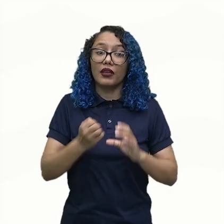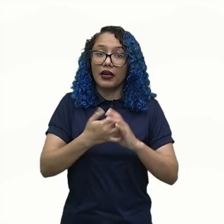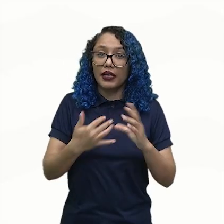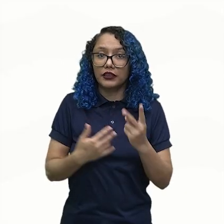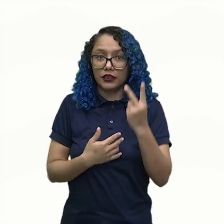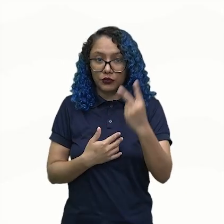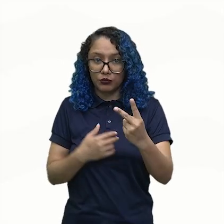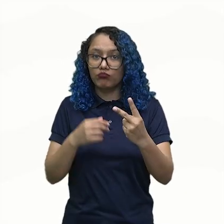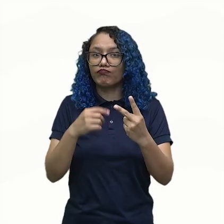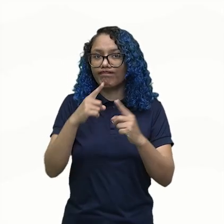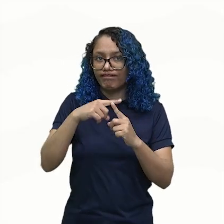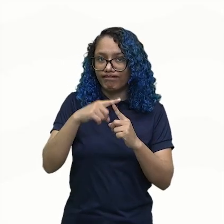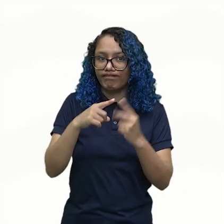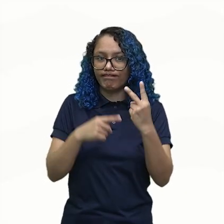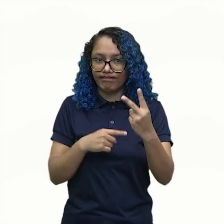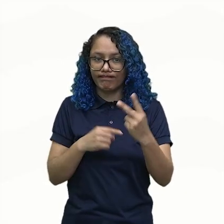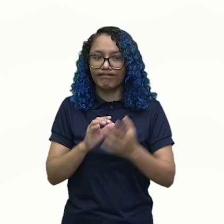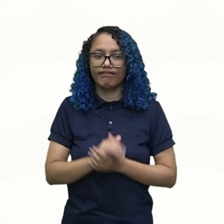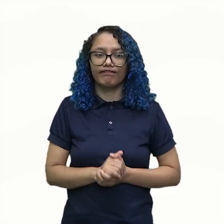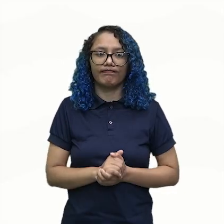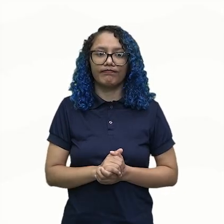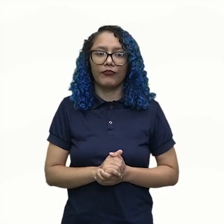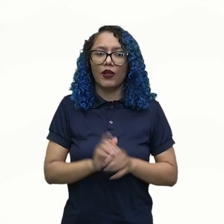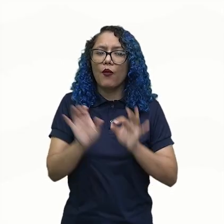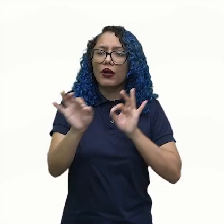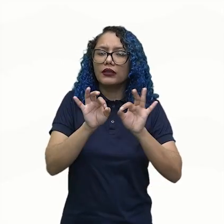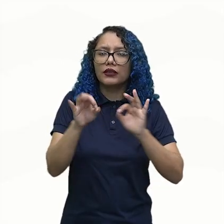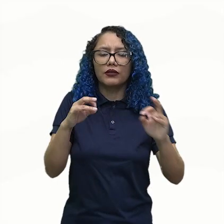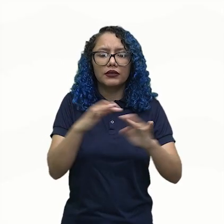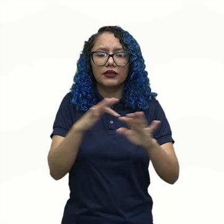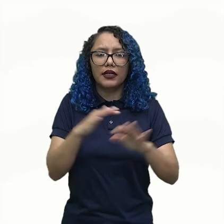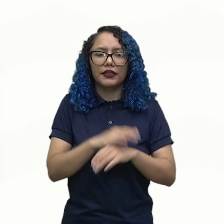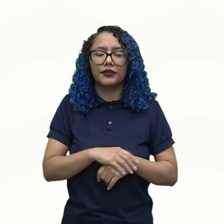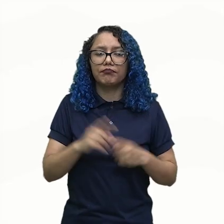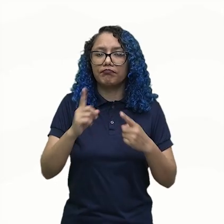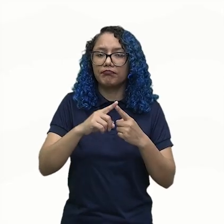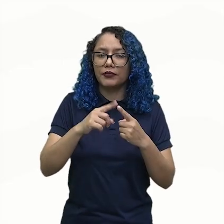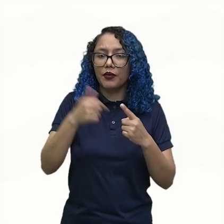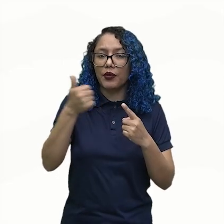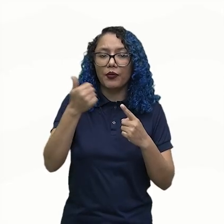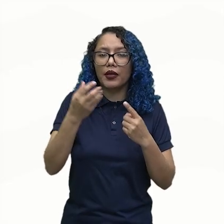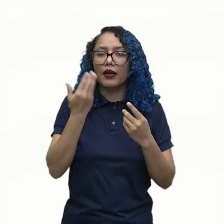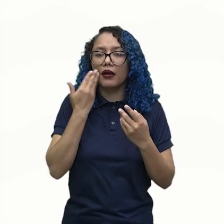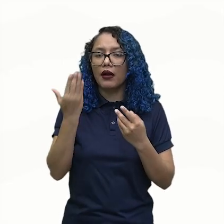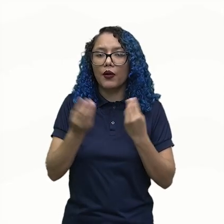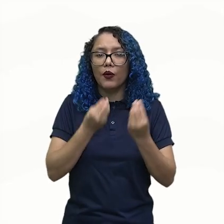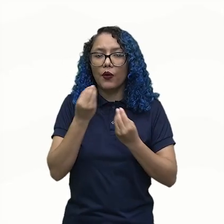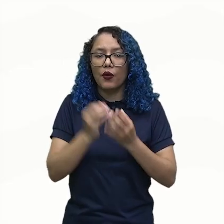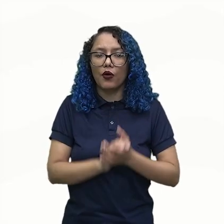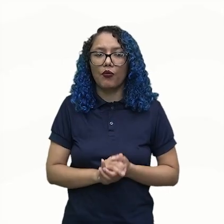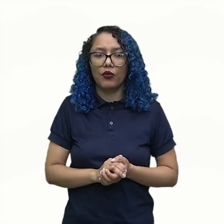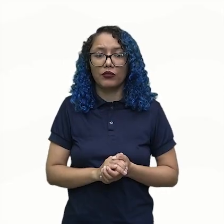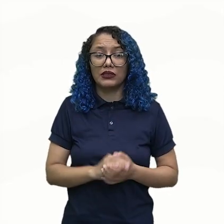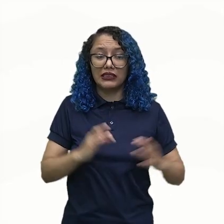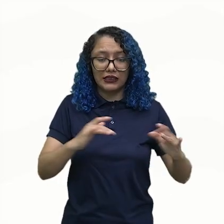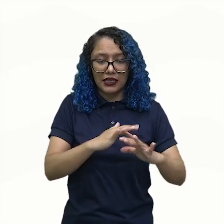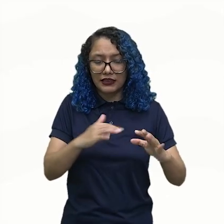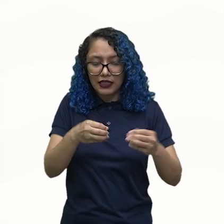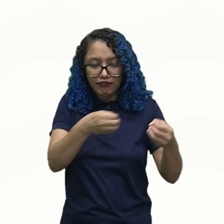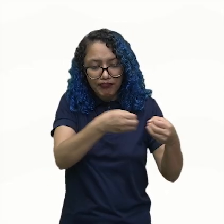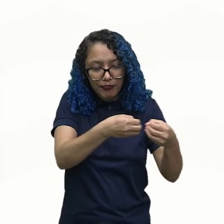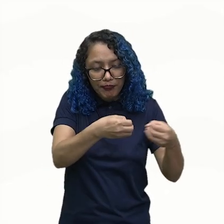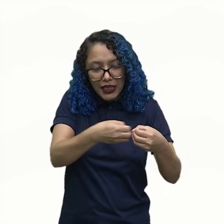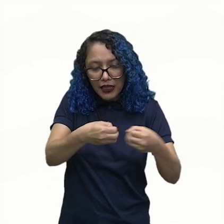e a rede urbana rarefeita. Distribuição das cidades. Na rede urbana densa, grande quantidade de cidades próximas,